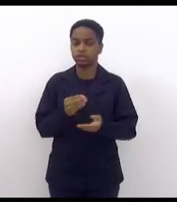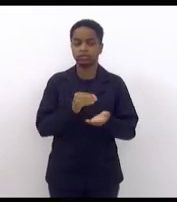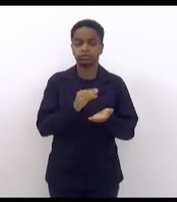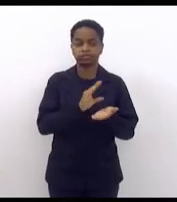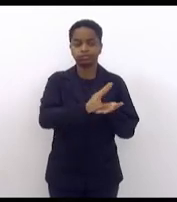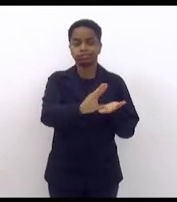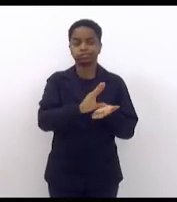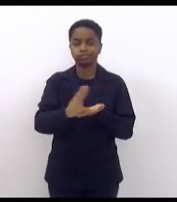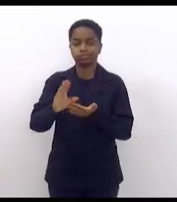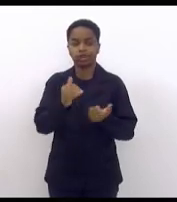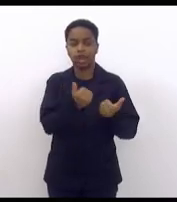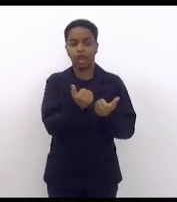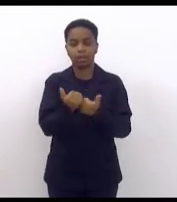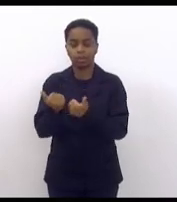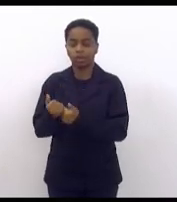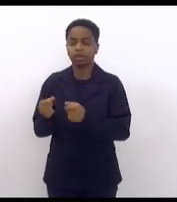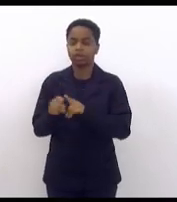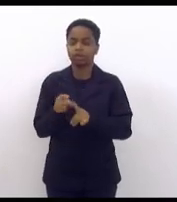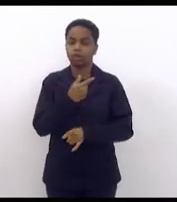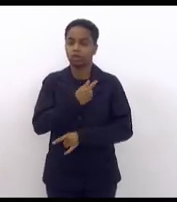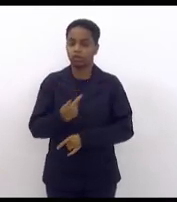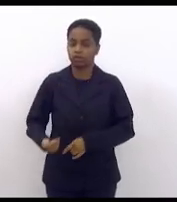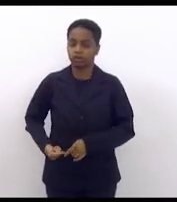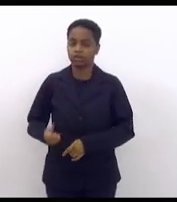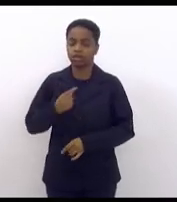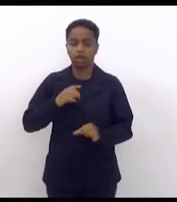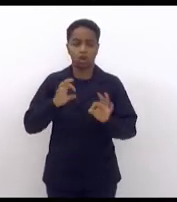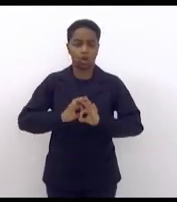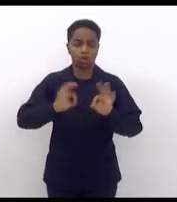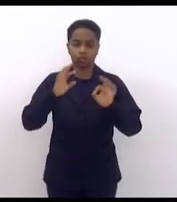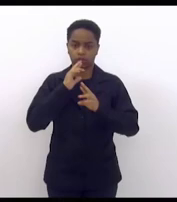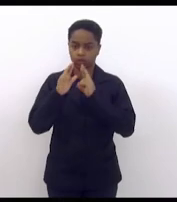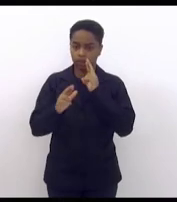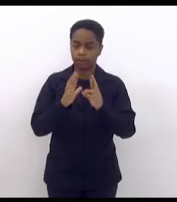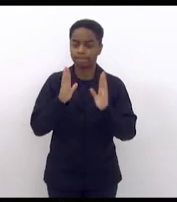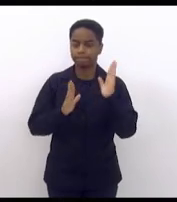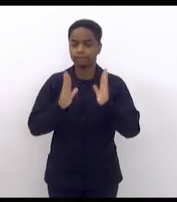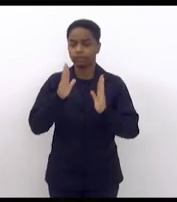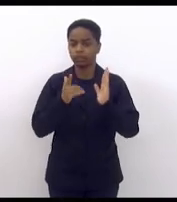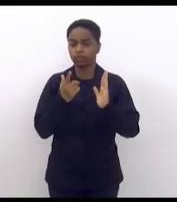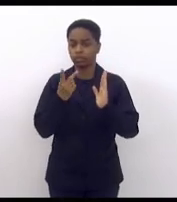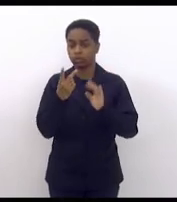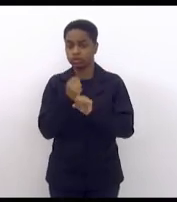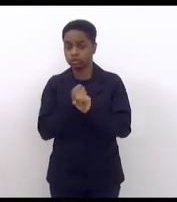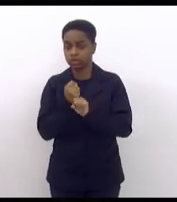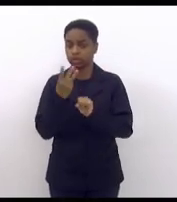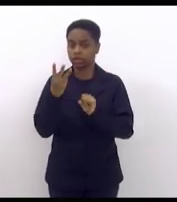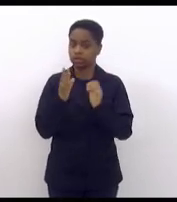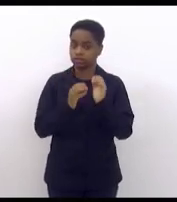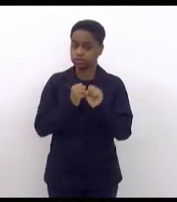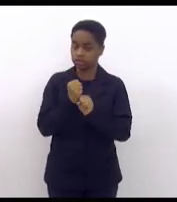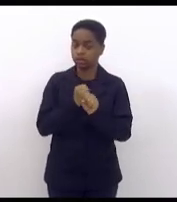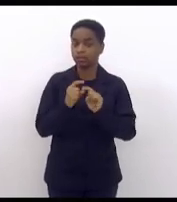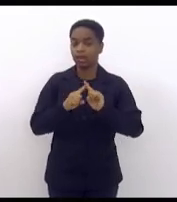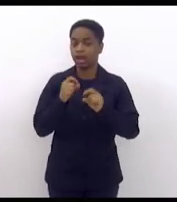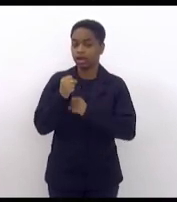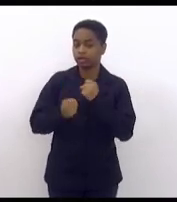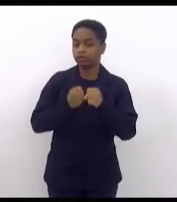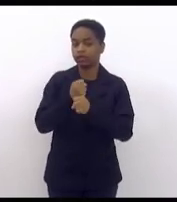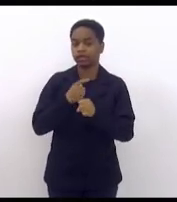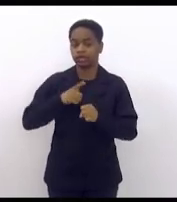tem tido ótimos resultados nos últimos 2, 3 anos, ano que vem vai passar por essa dificuldade e é nosso